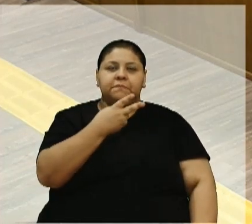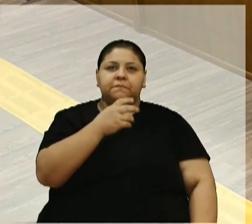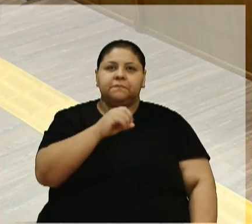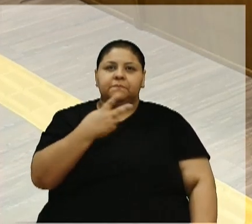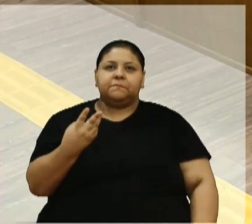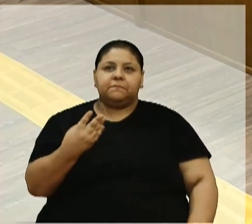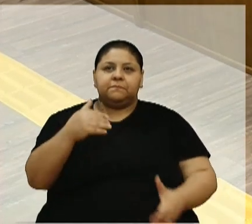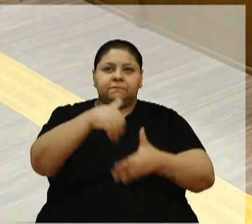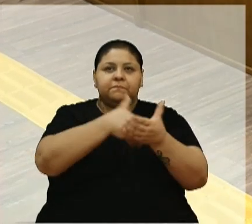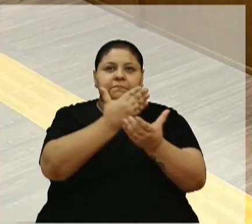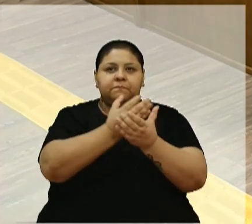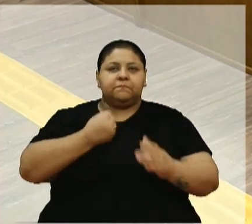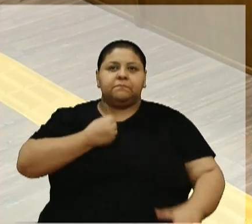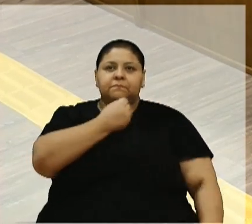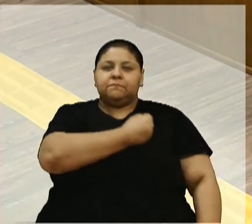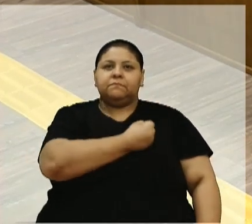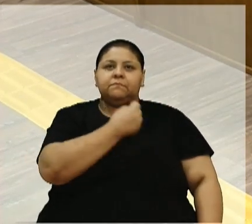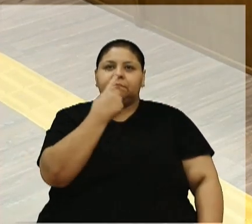46/2024, contido no processo número